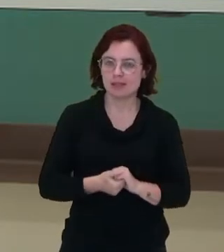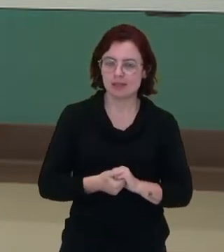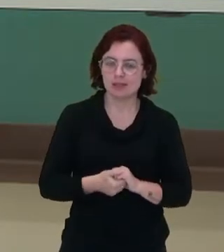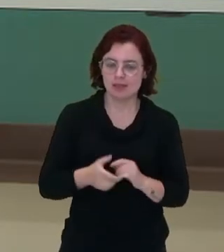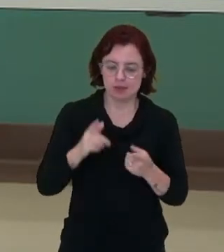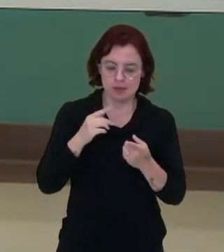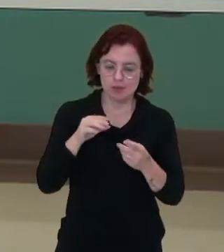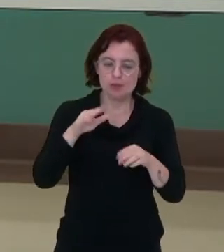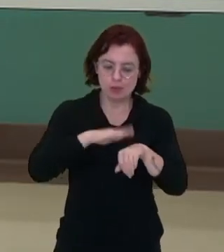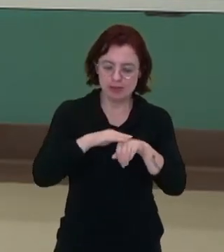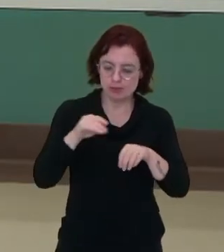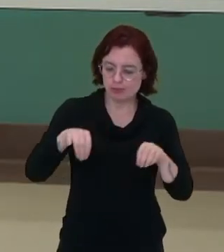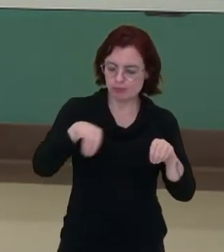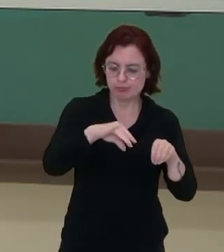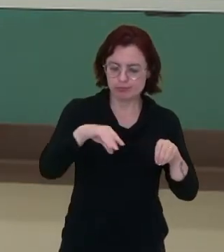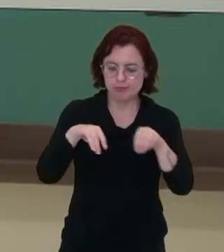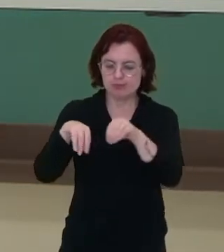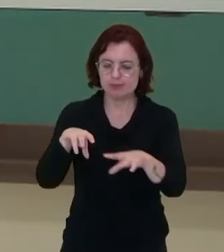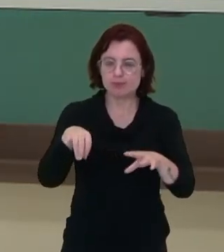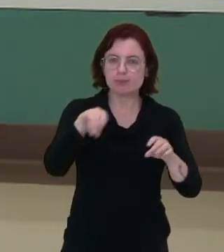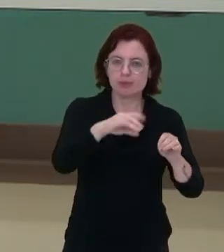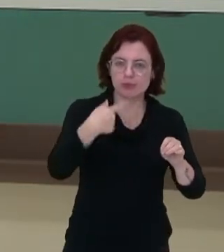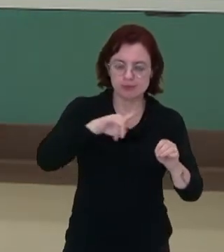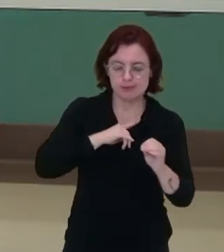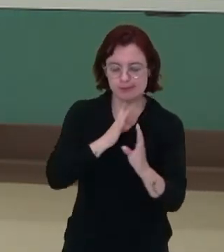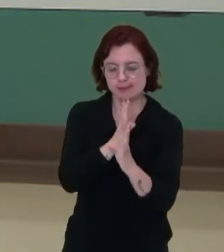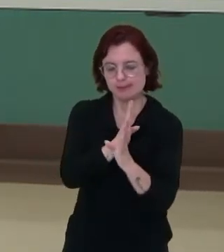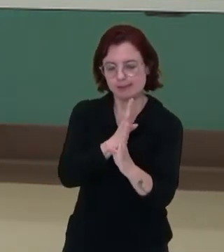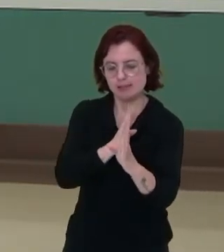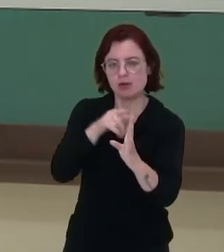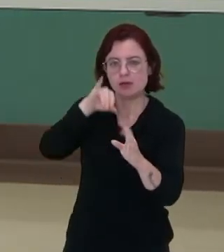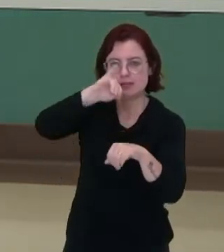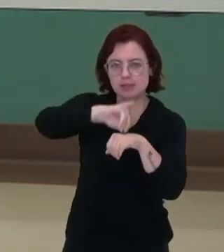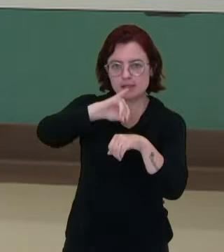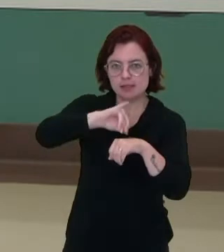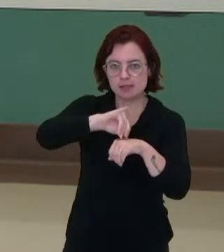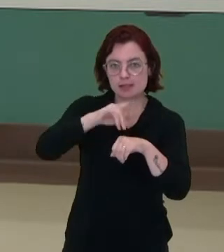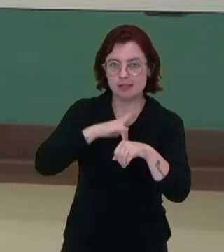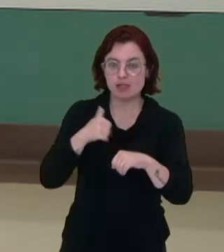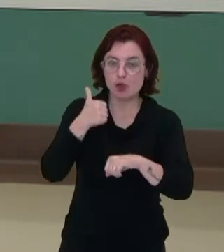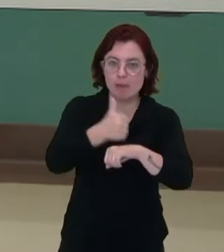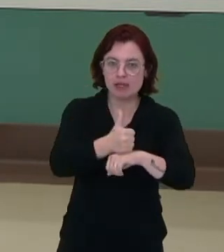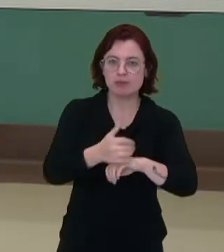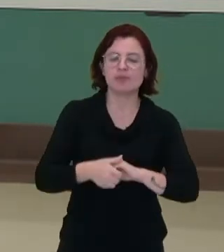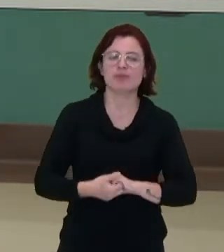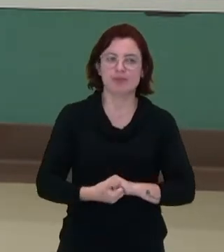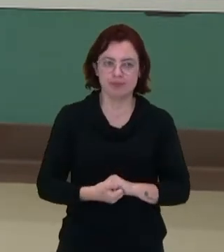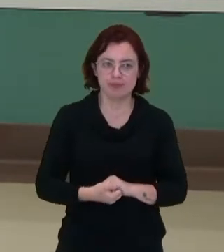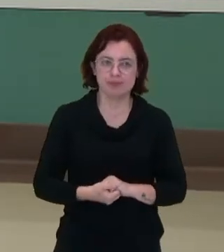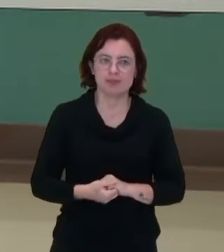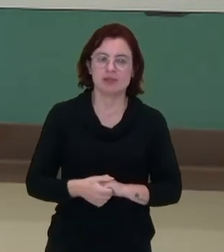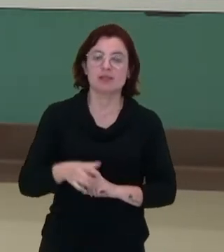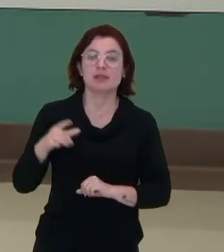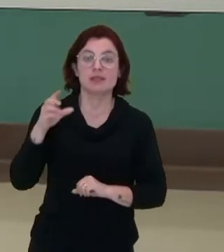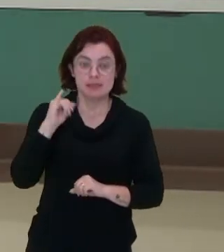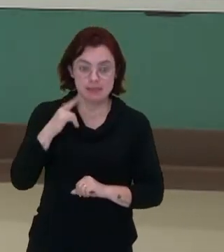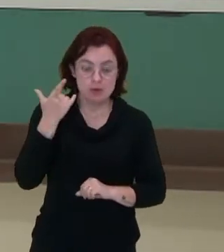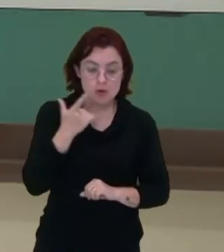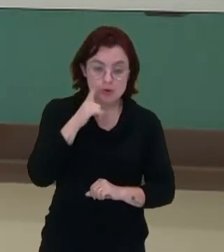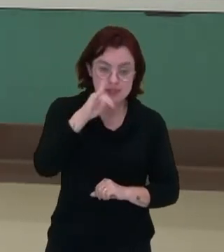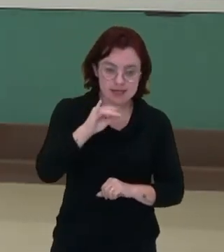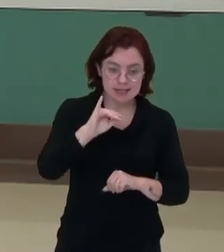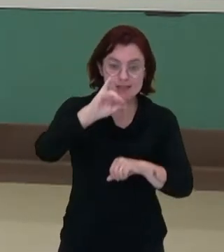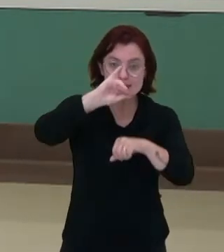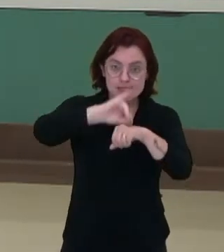abrir as suas peças, é dominar o centro do tabuleiro. Quem consegue dominar o centro do tabuleiro tem uma vantagem